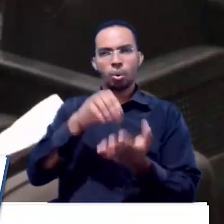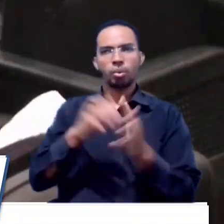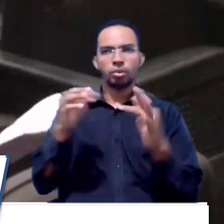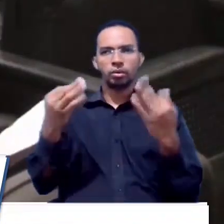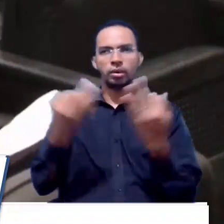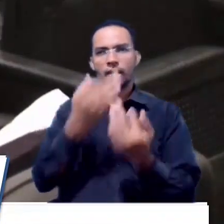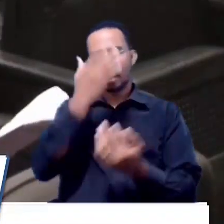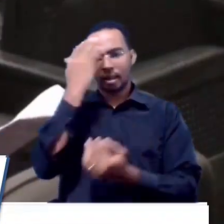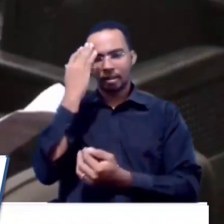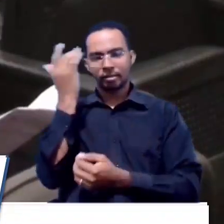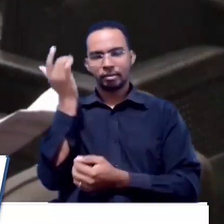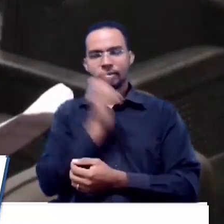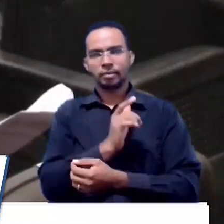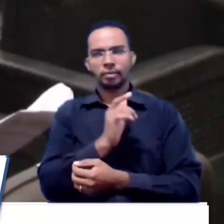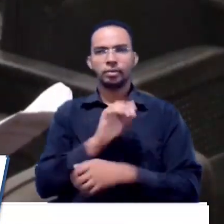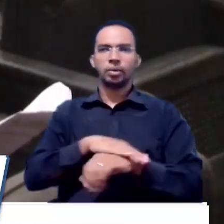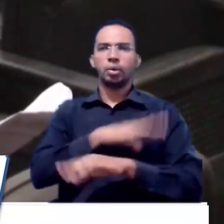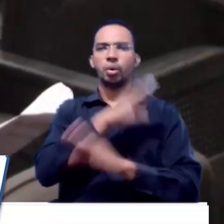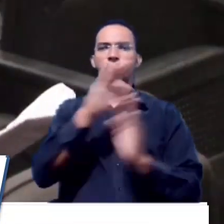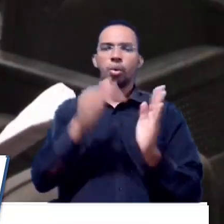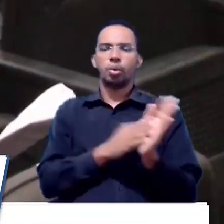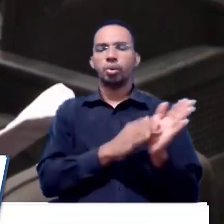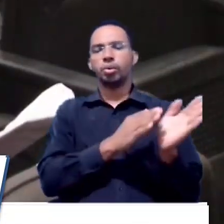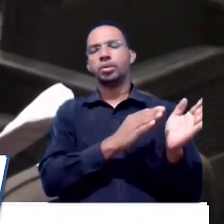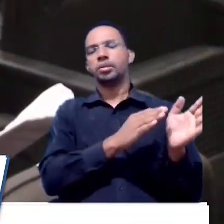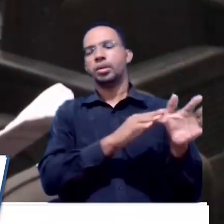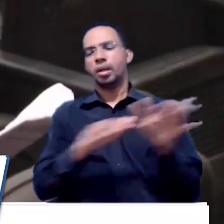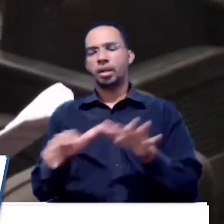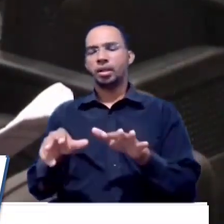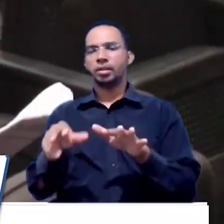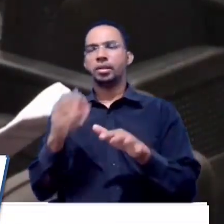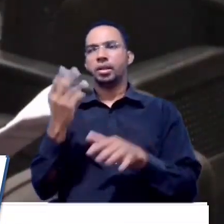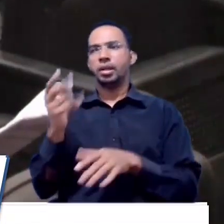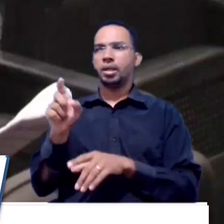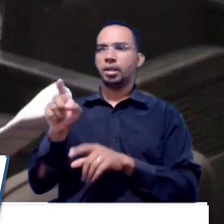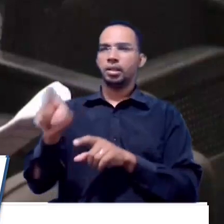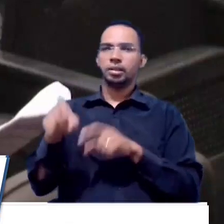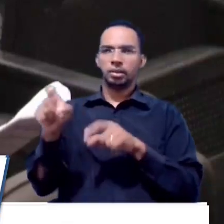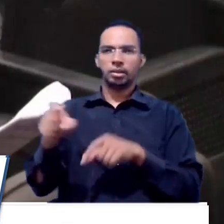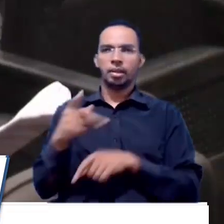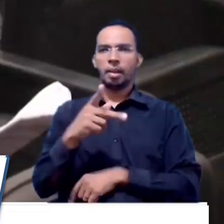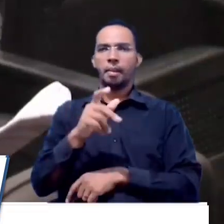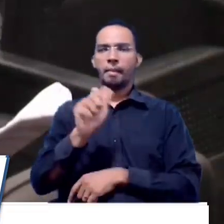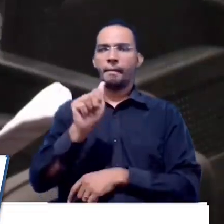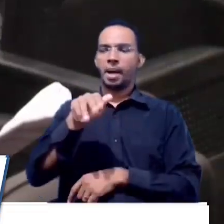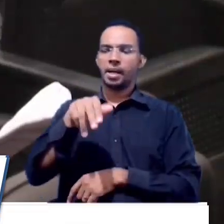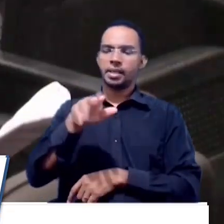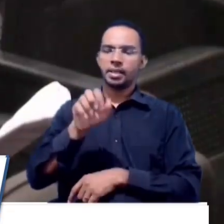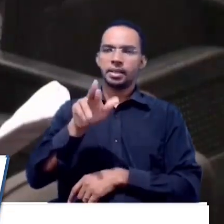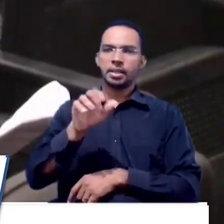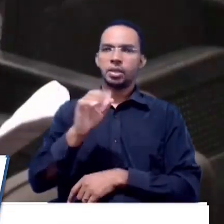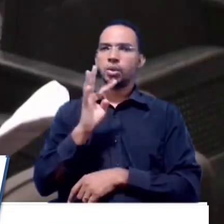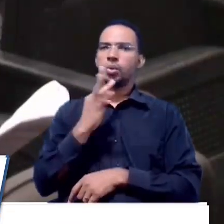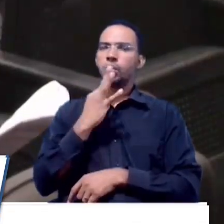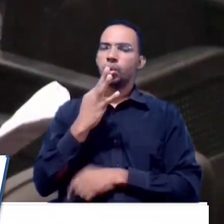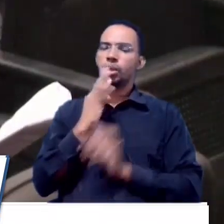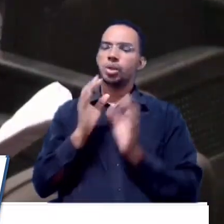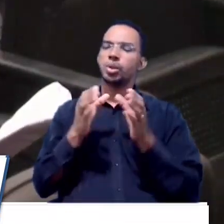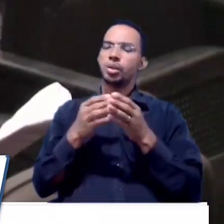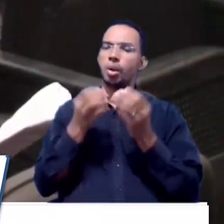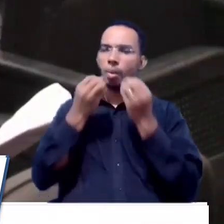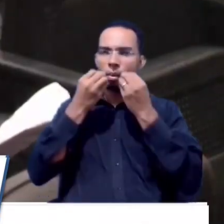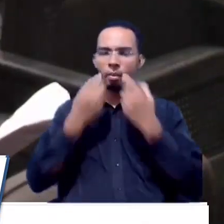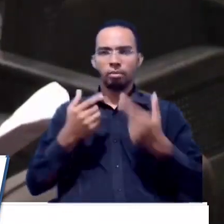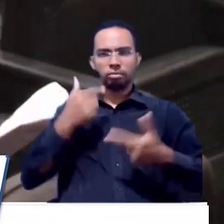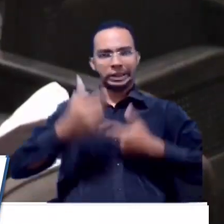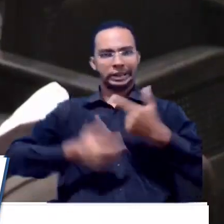atendidas durante toda a semana e lá no núcleo da família do Jardim Paineiras a conhece a equipe o pessoal que tá lá faz um excelente trabalho e